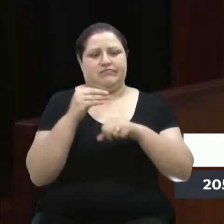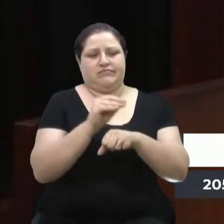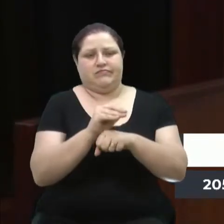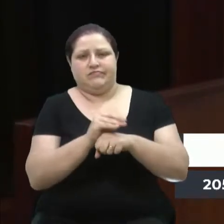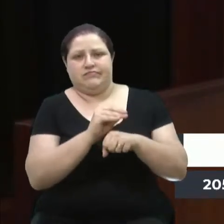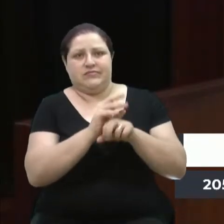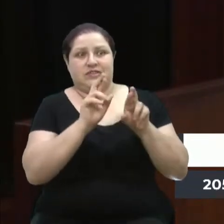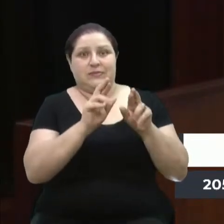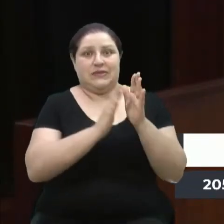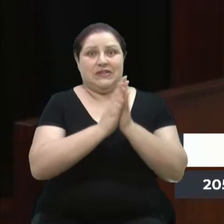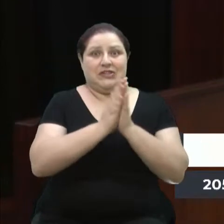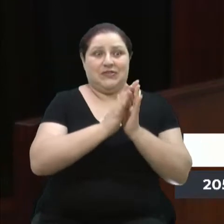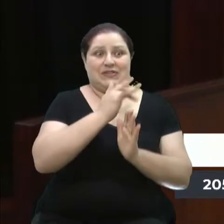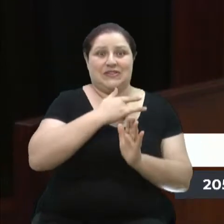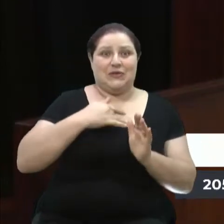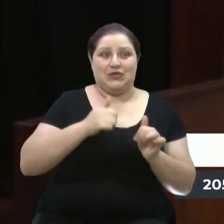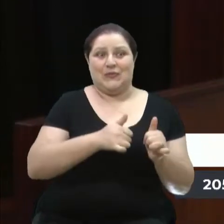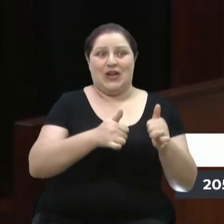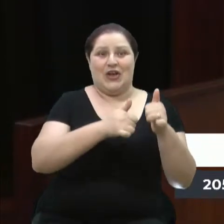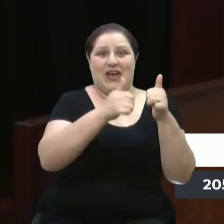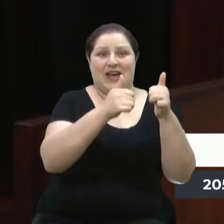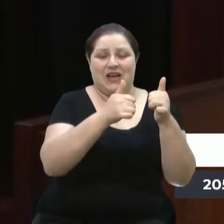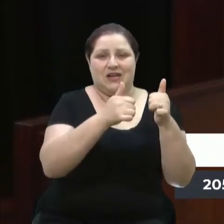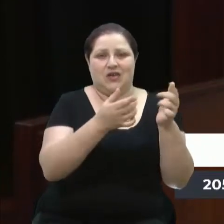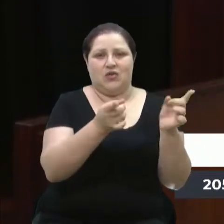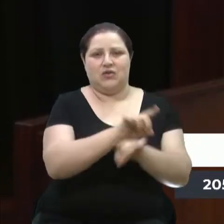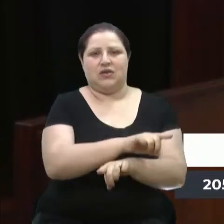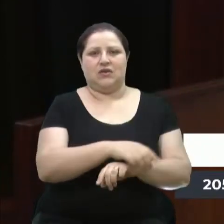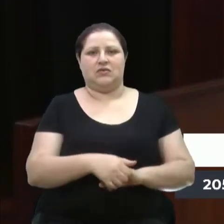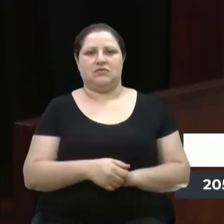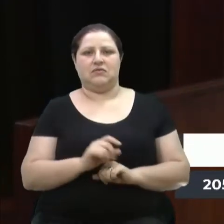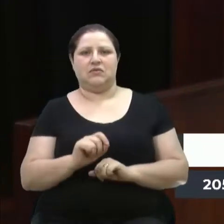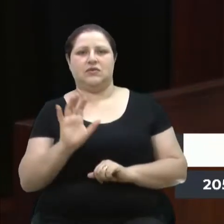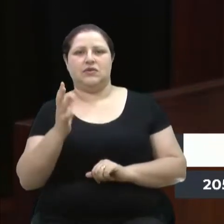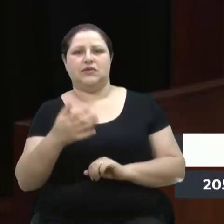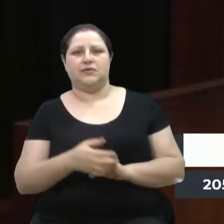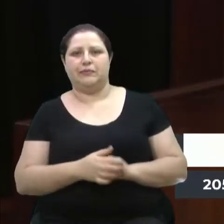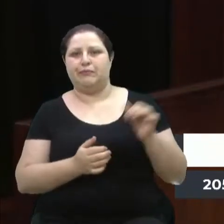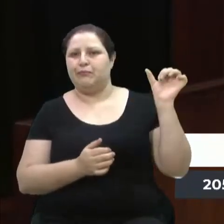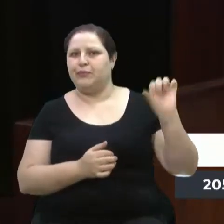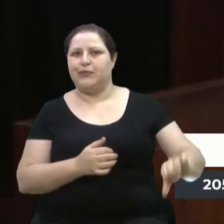melhorada saúde bem pelo contrário o que que aconteceu piorou